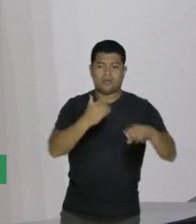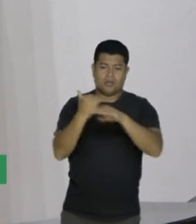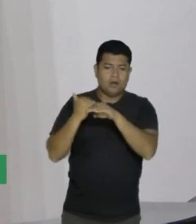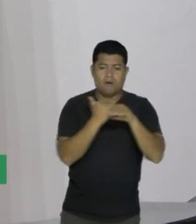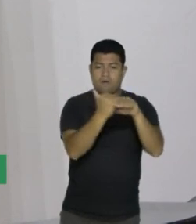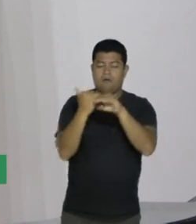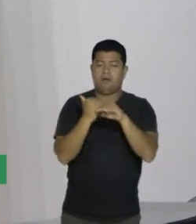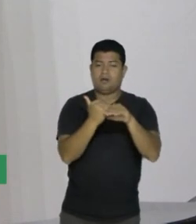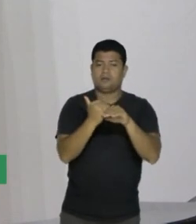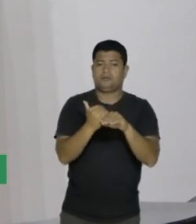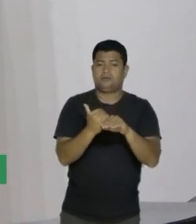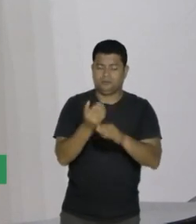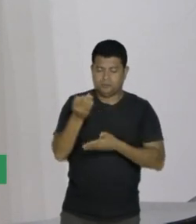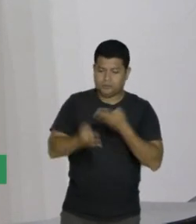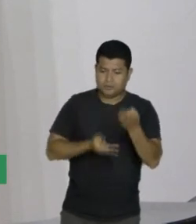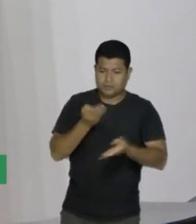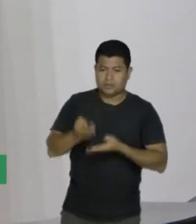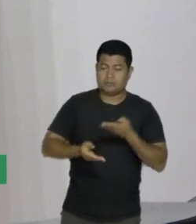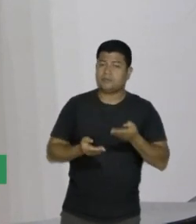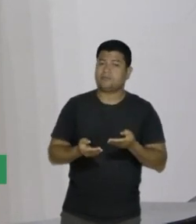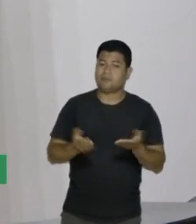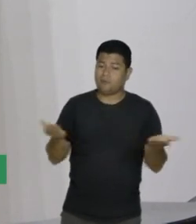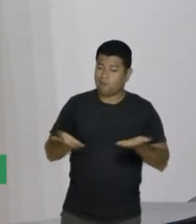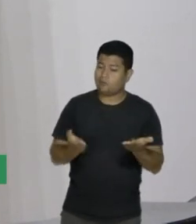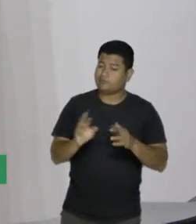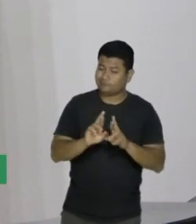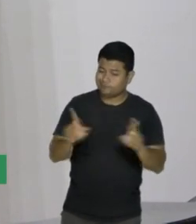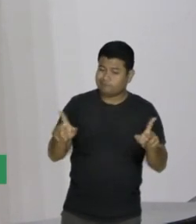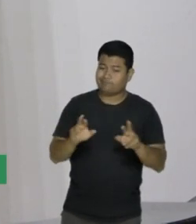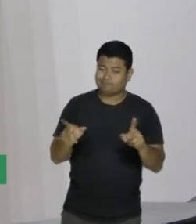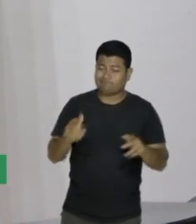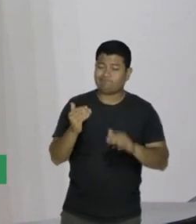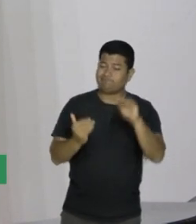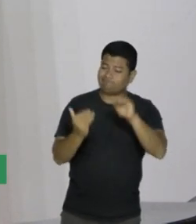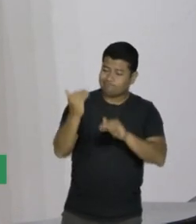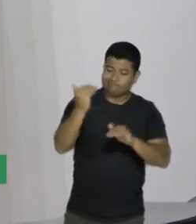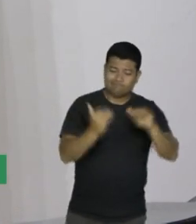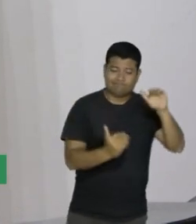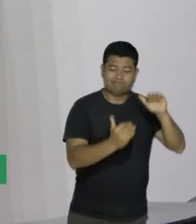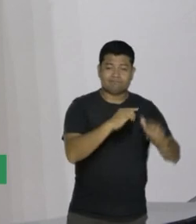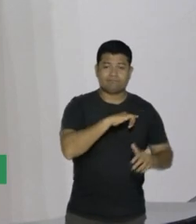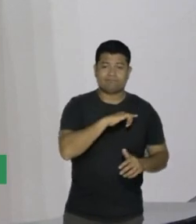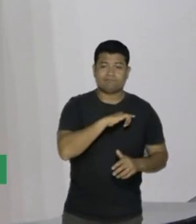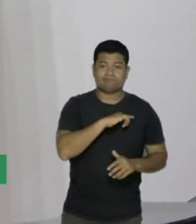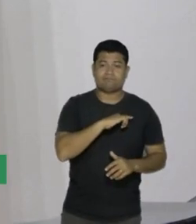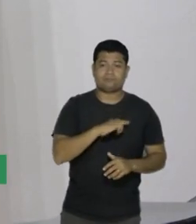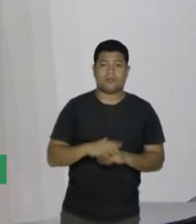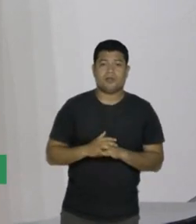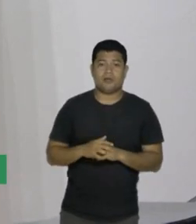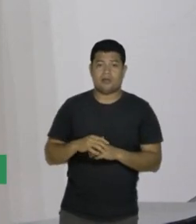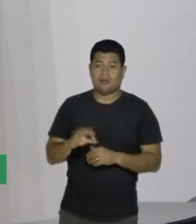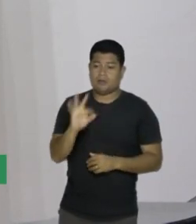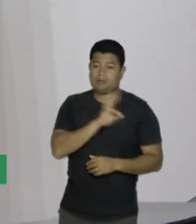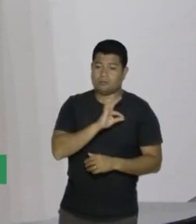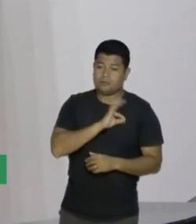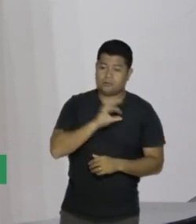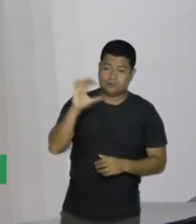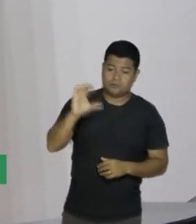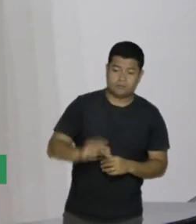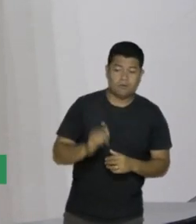registrar hoje o tratamento é feito de forma diferenciada pelo menos na Polícia Civil e outras forças